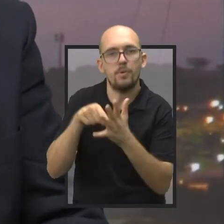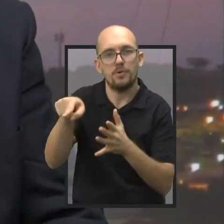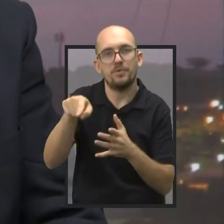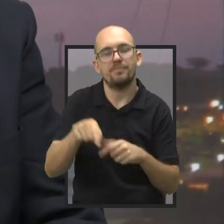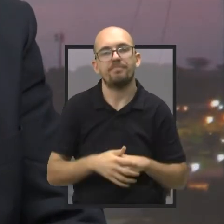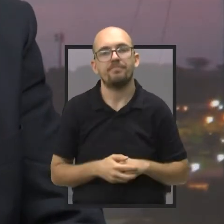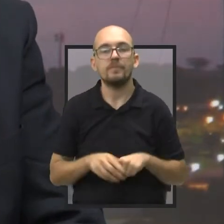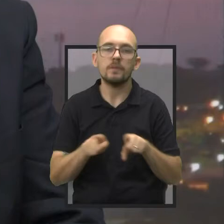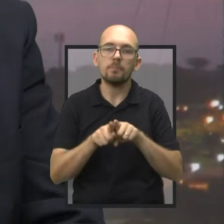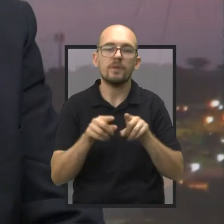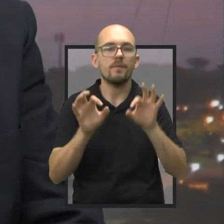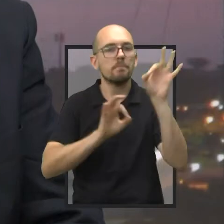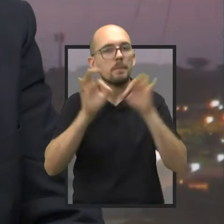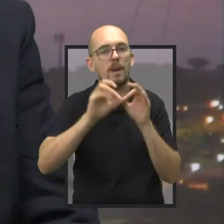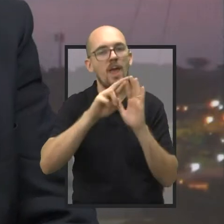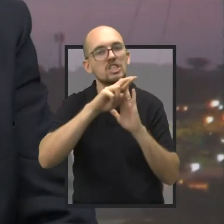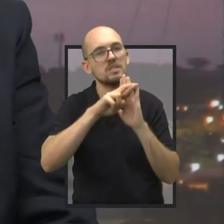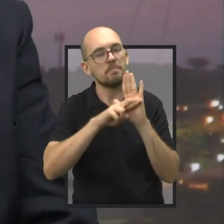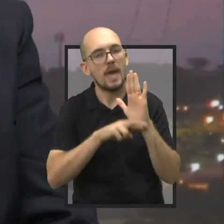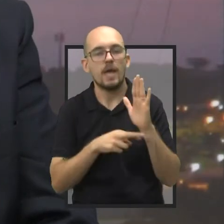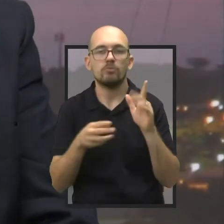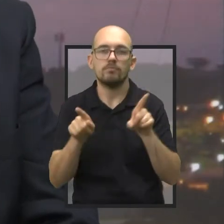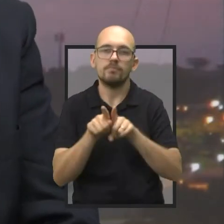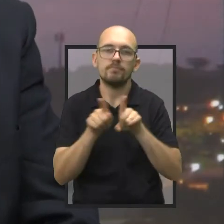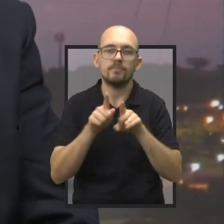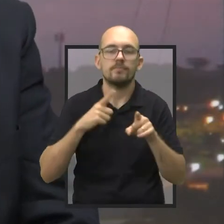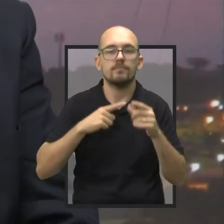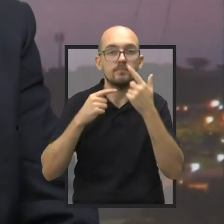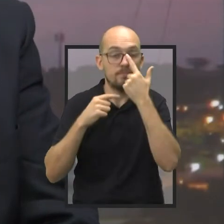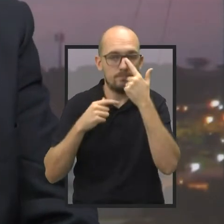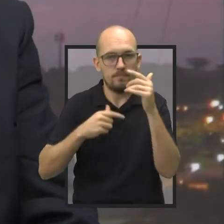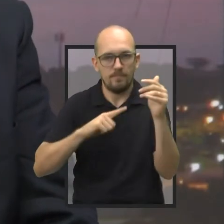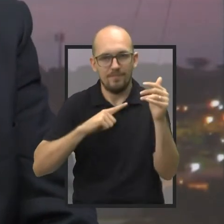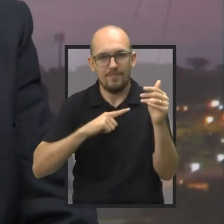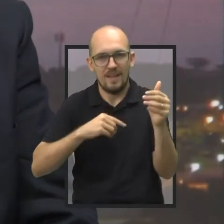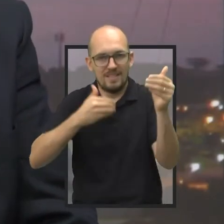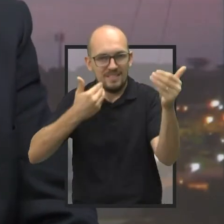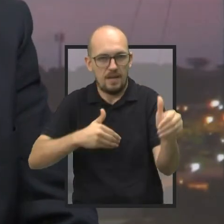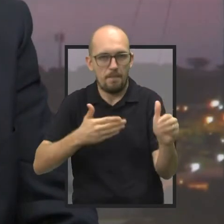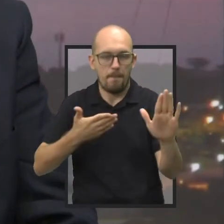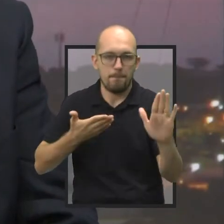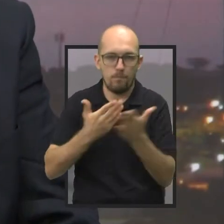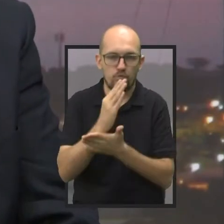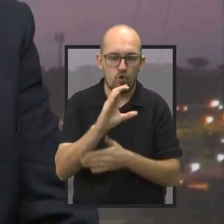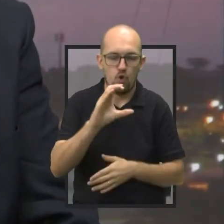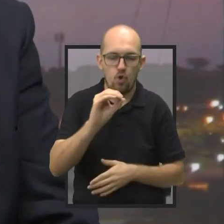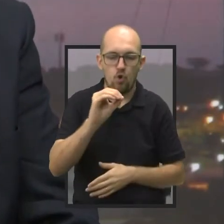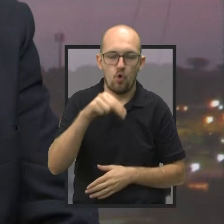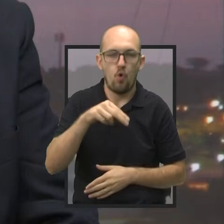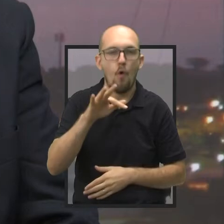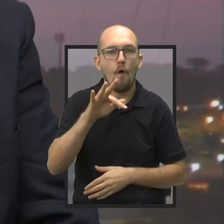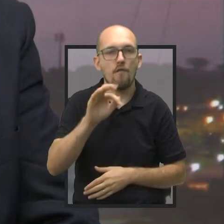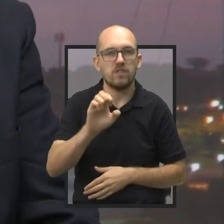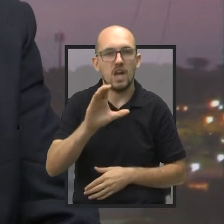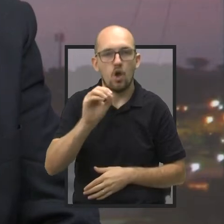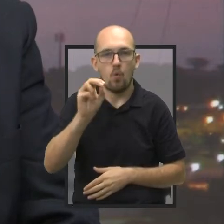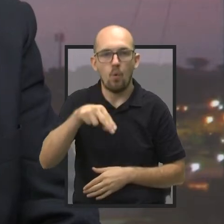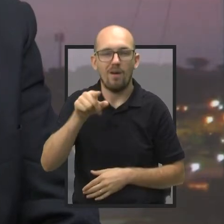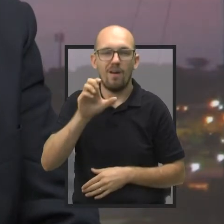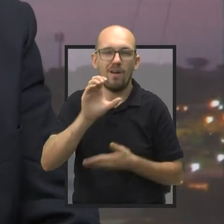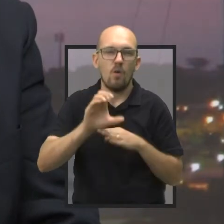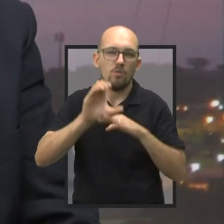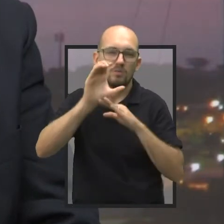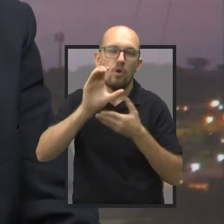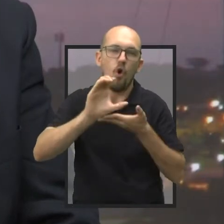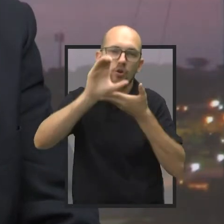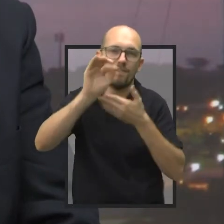regimento interno e exame da aprovação pelo CONFECOM, que é o Conselho Federal, e